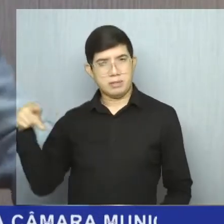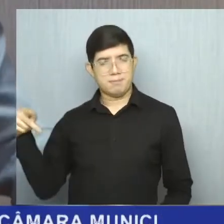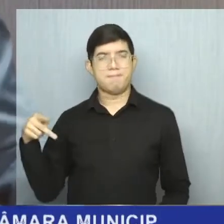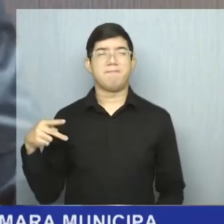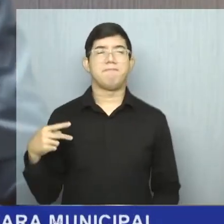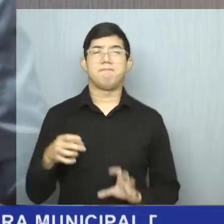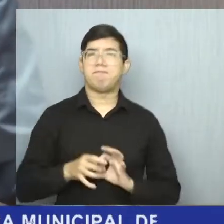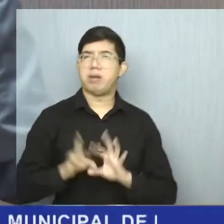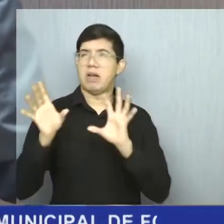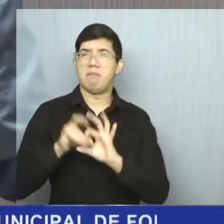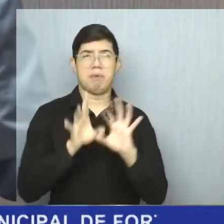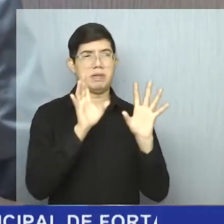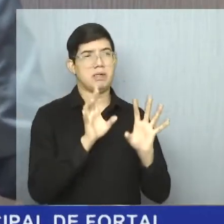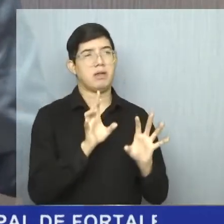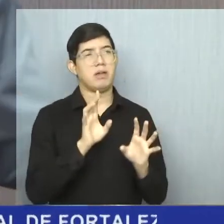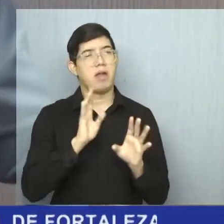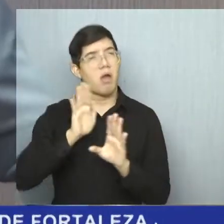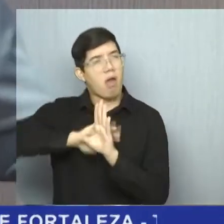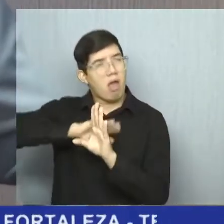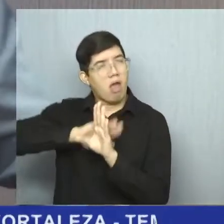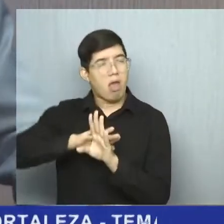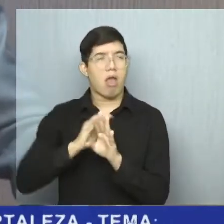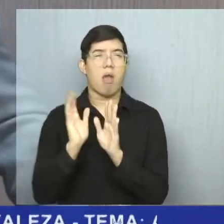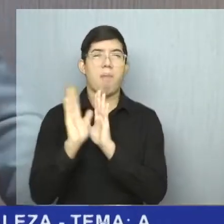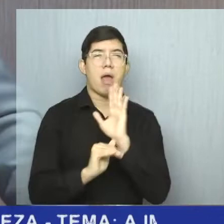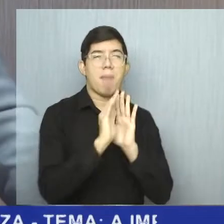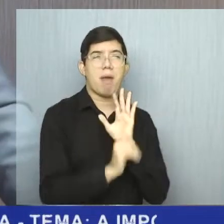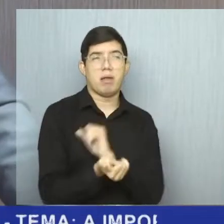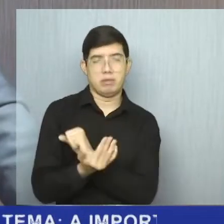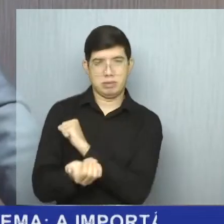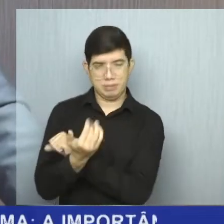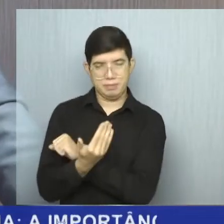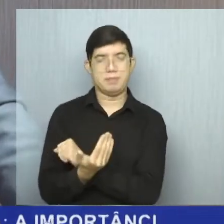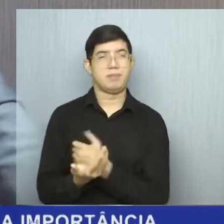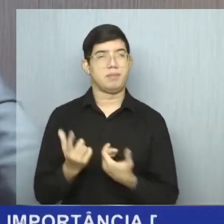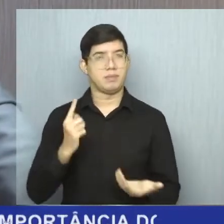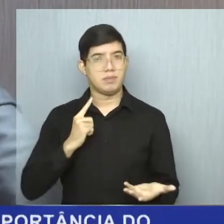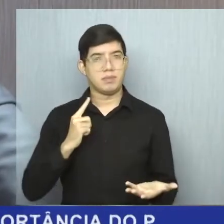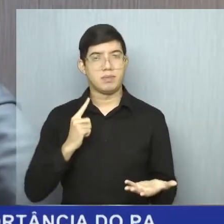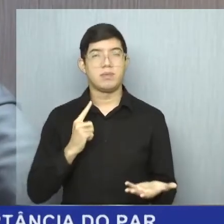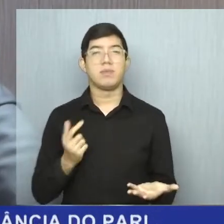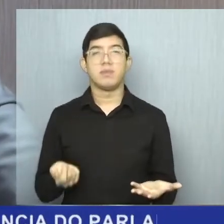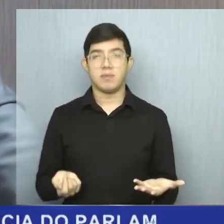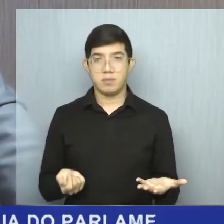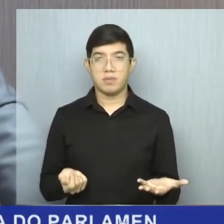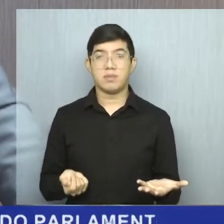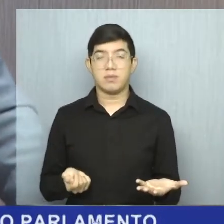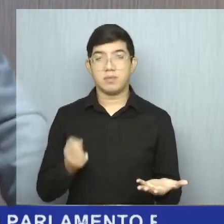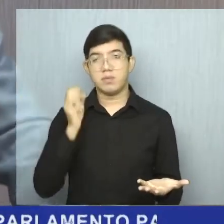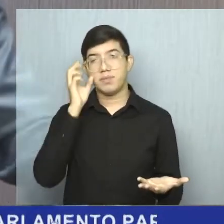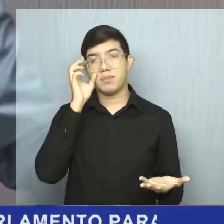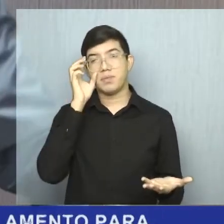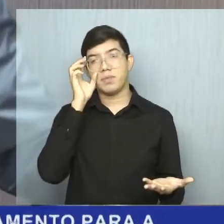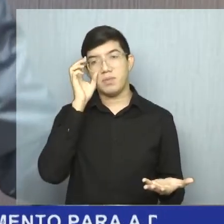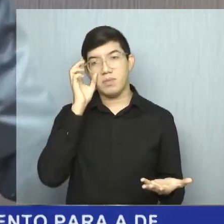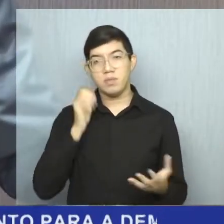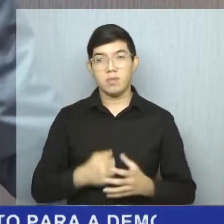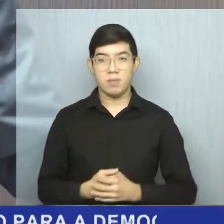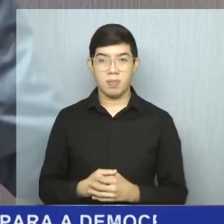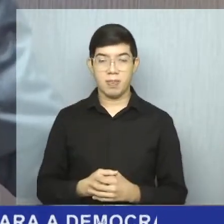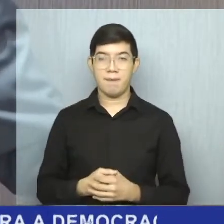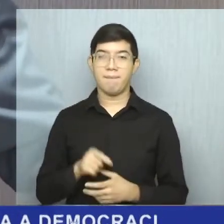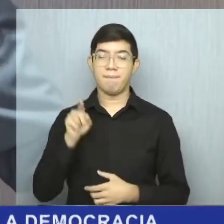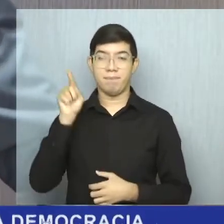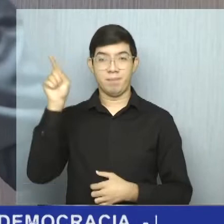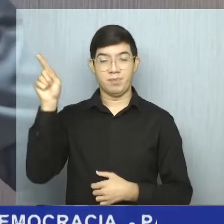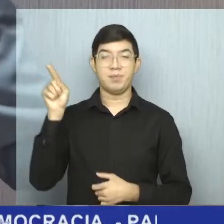e à roubalheira. E ali o parlamento discutindo o sexo dos anjos. Ou nessa hiperfragmentação